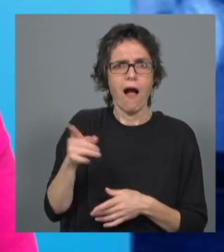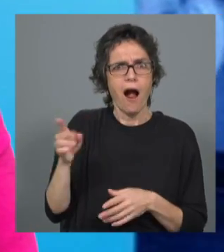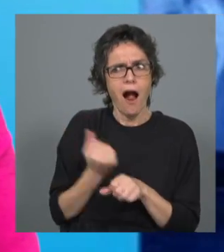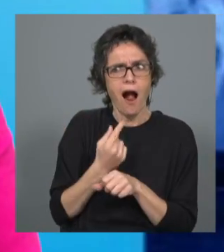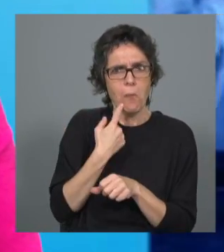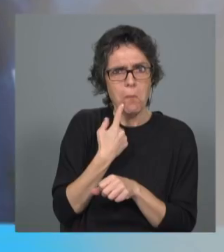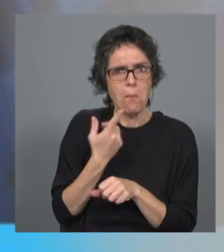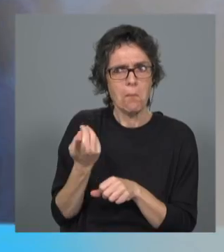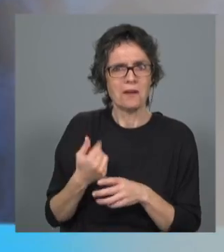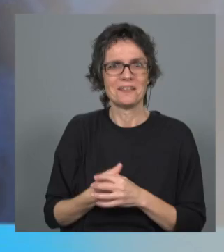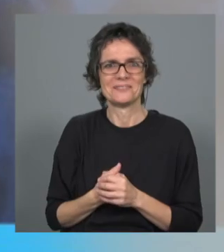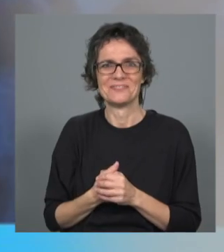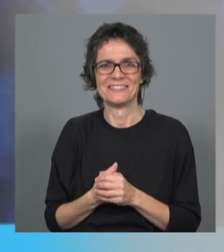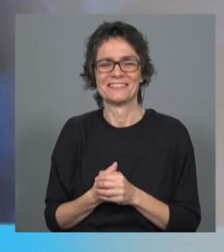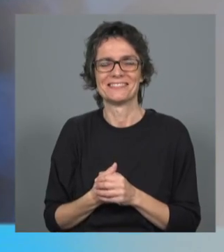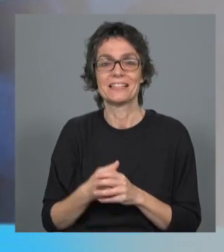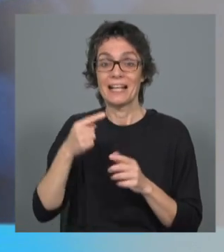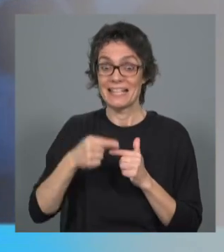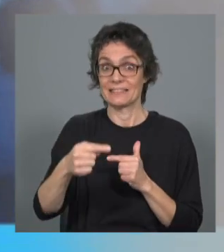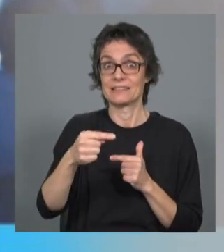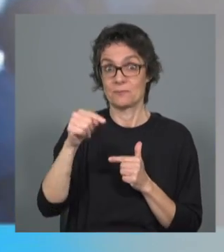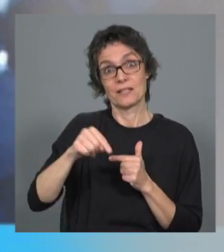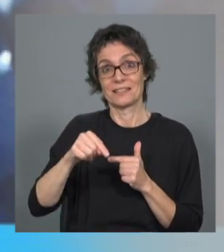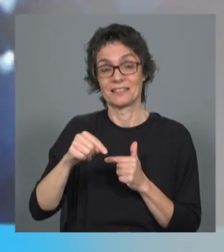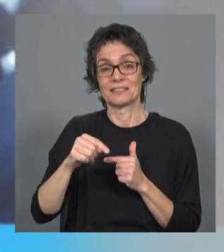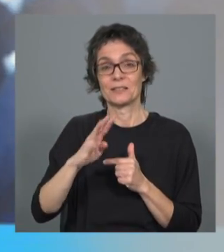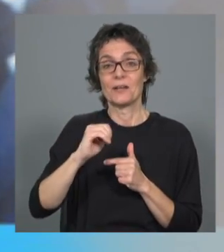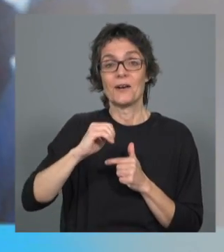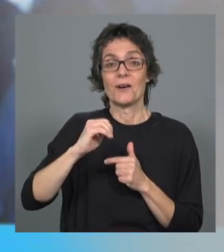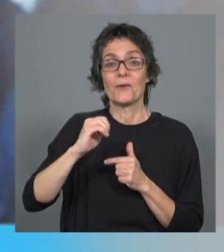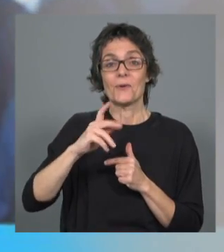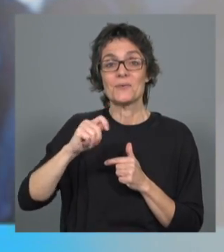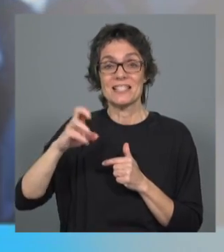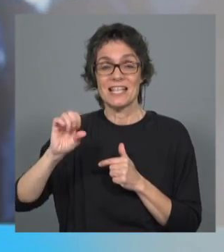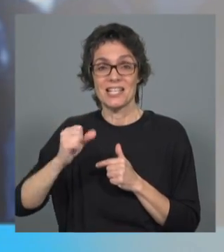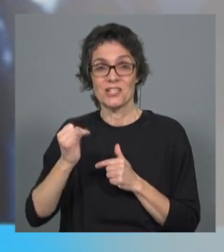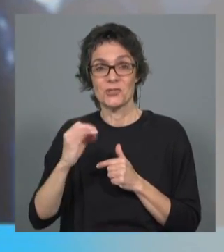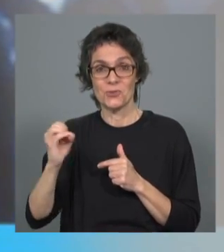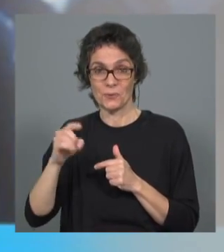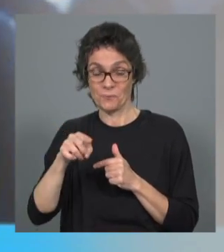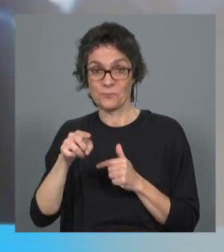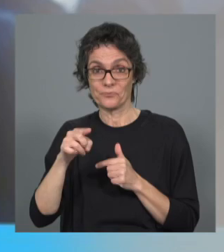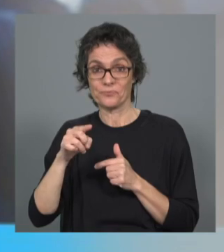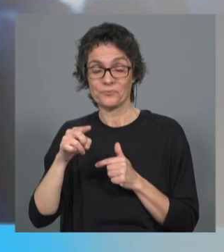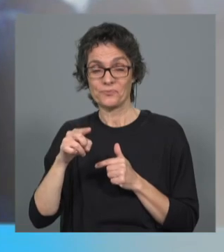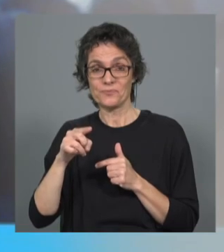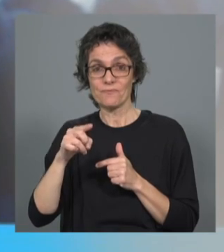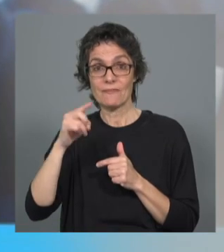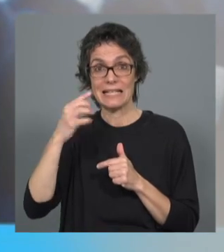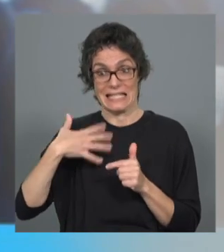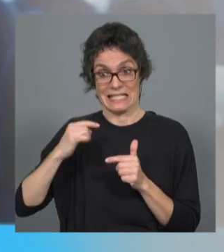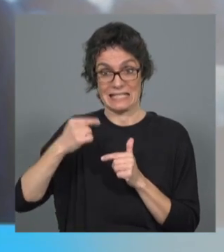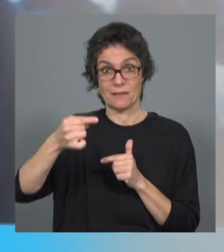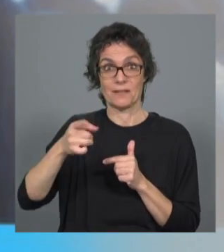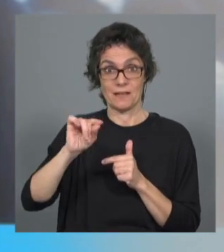esta semana, a Sérgio Martins vai encerrar na próxima sexta-feira, com a participação